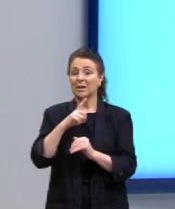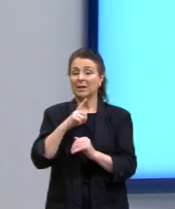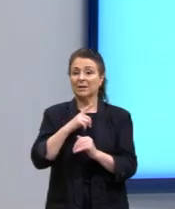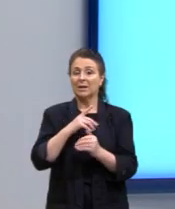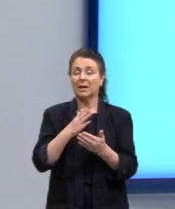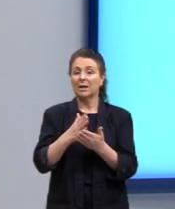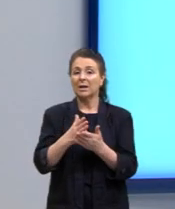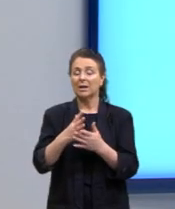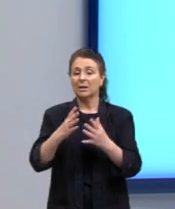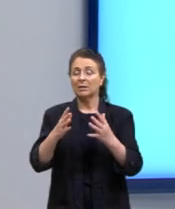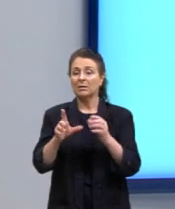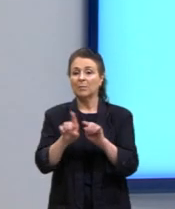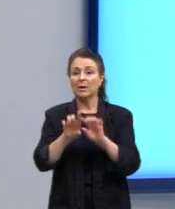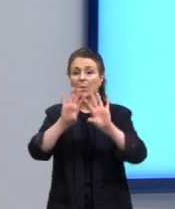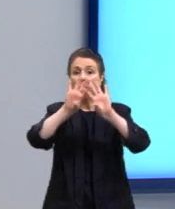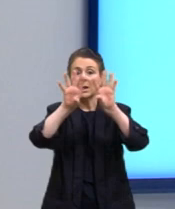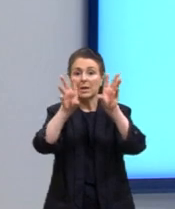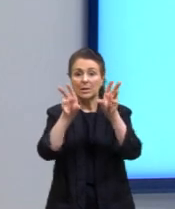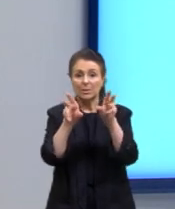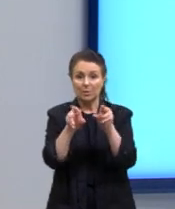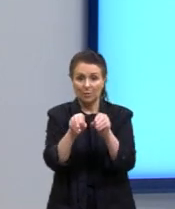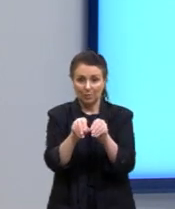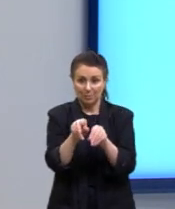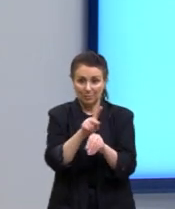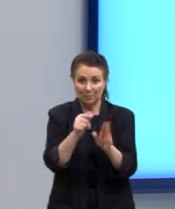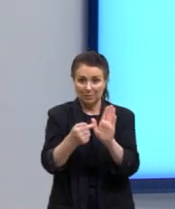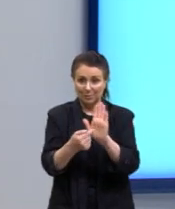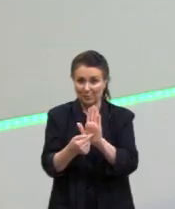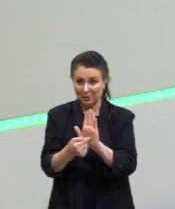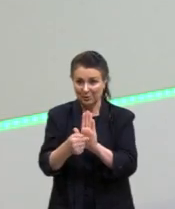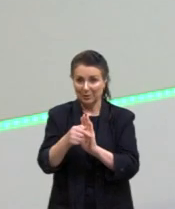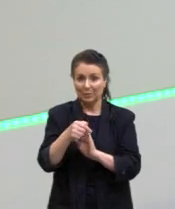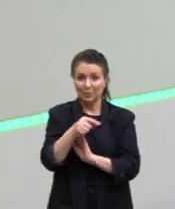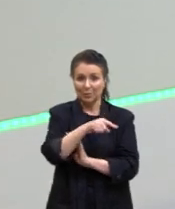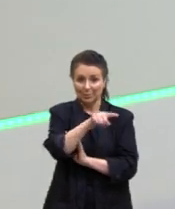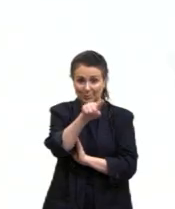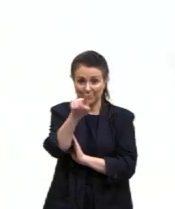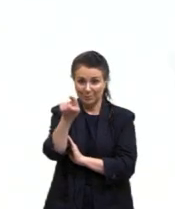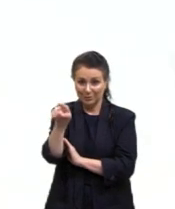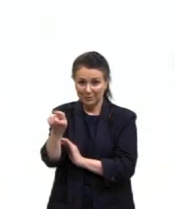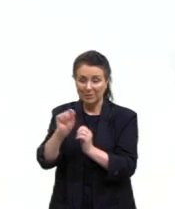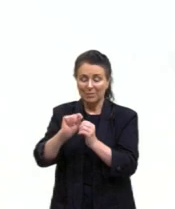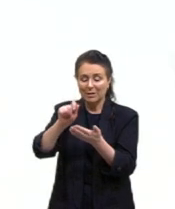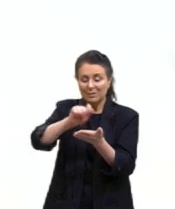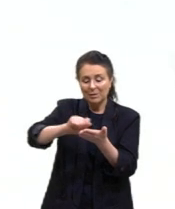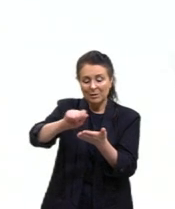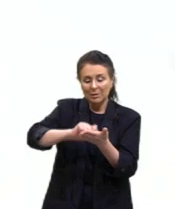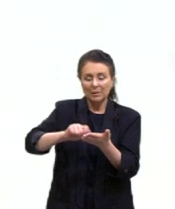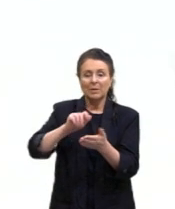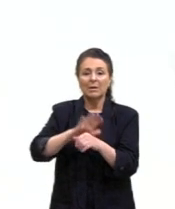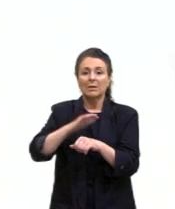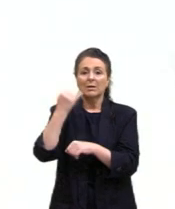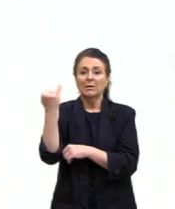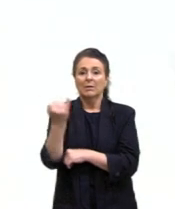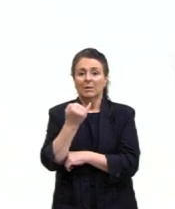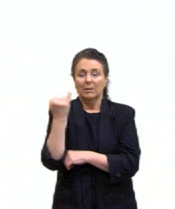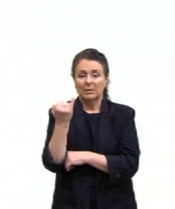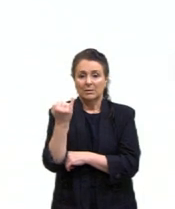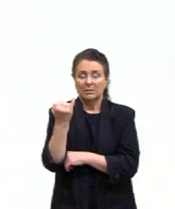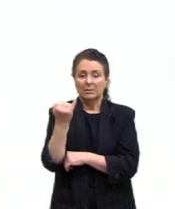alguns resuminhos para vocês depois vocês podem também fazer as anotações importantes né